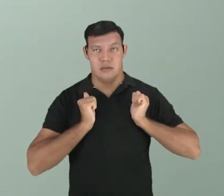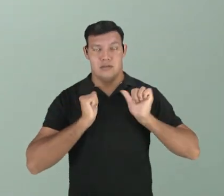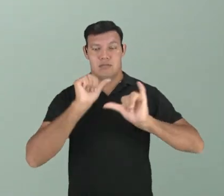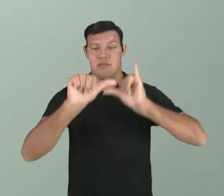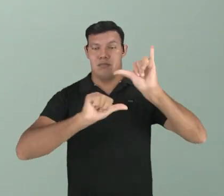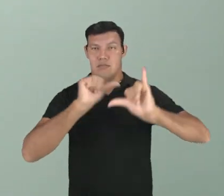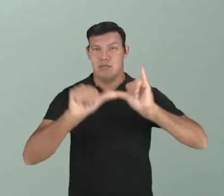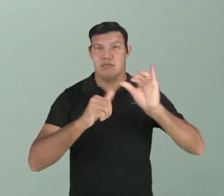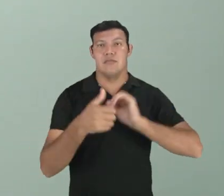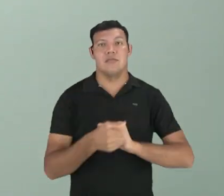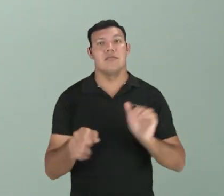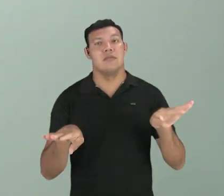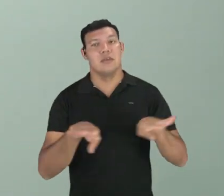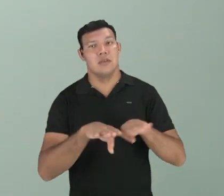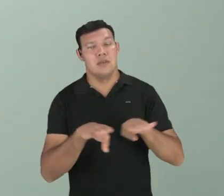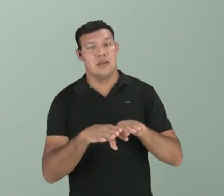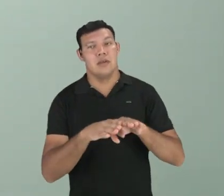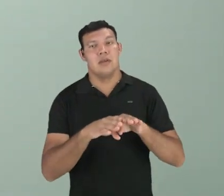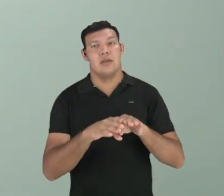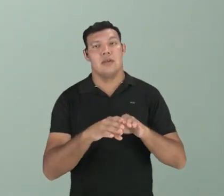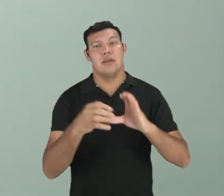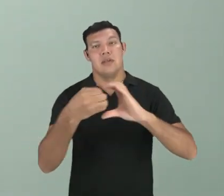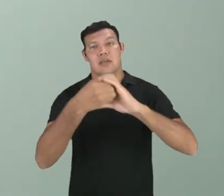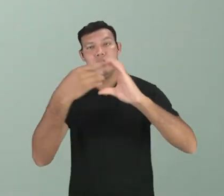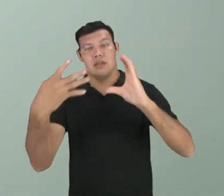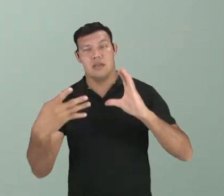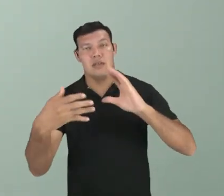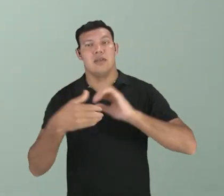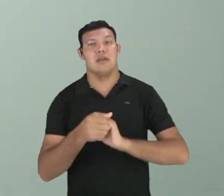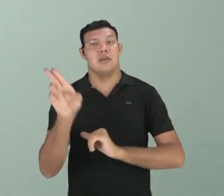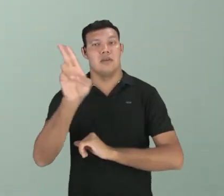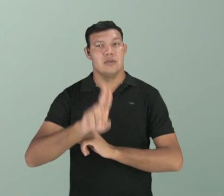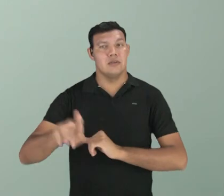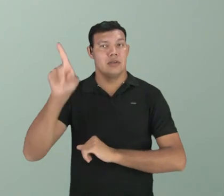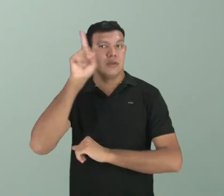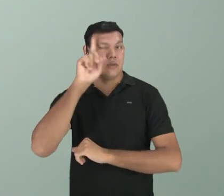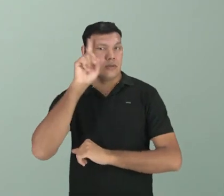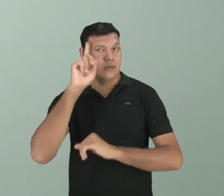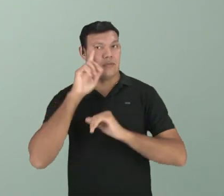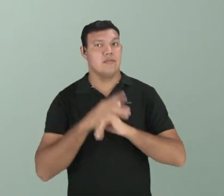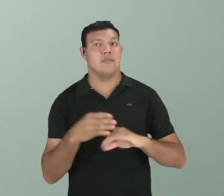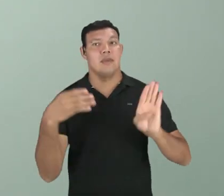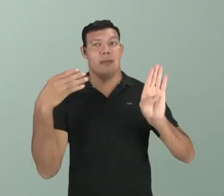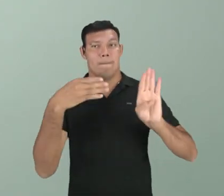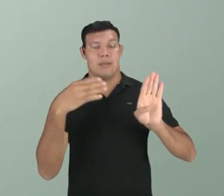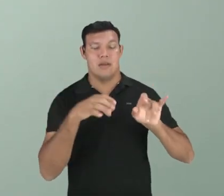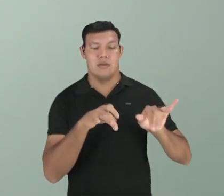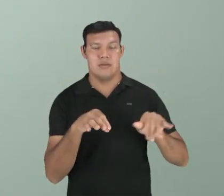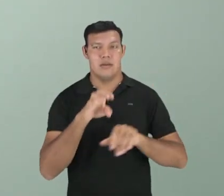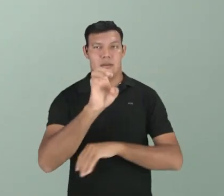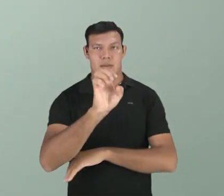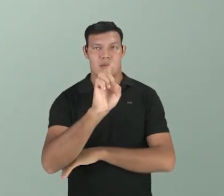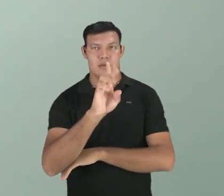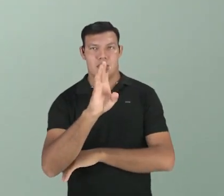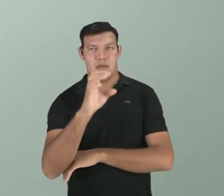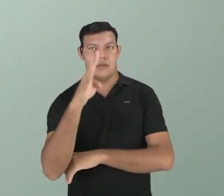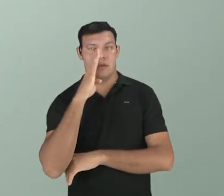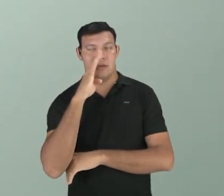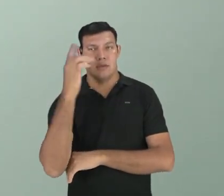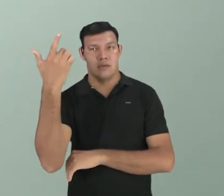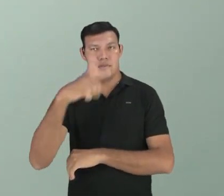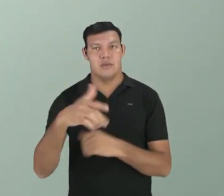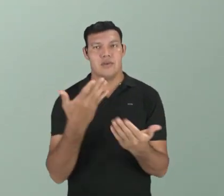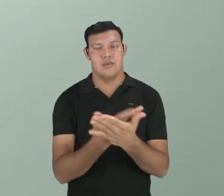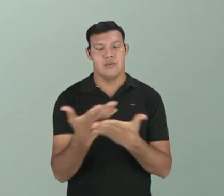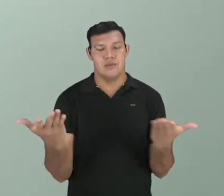e vimos também quais são essas propriedades que são utilizadas no nosso cotidiano. Não deixe de acessar a plataforma Eduque para rever esse e